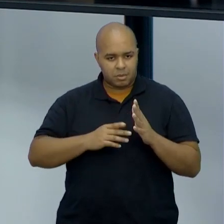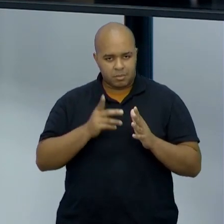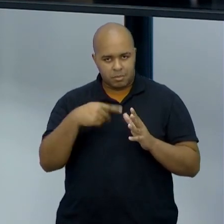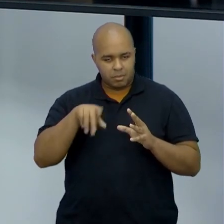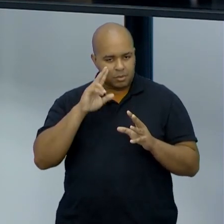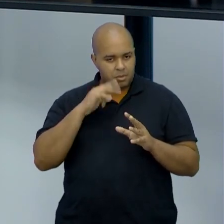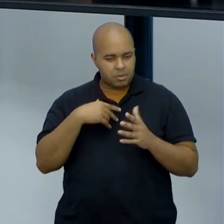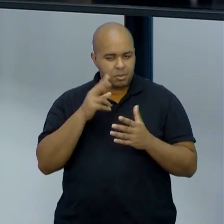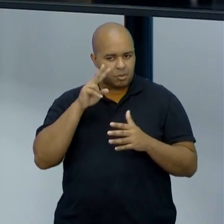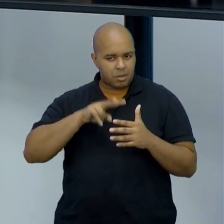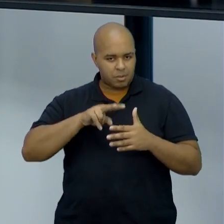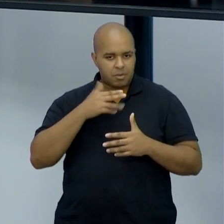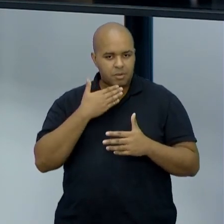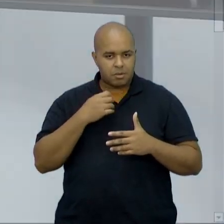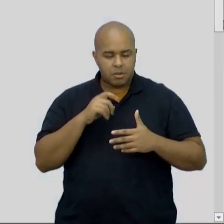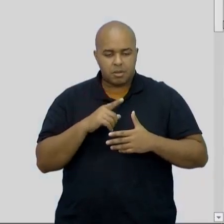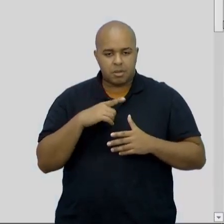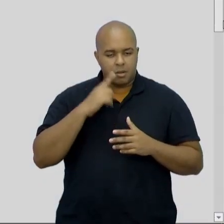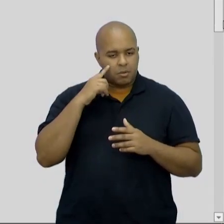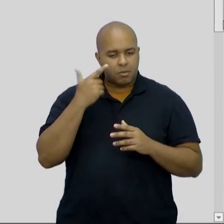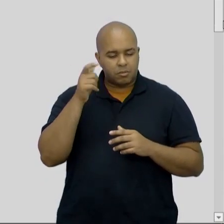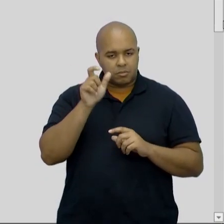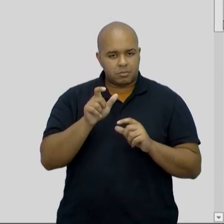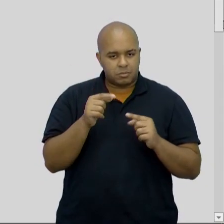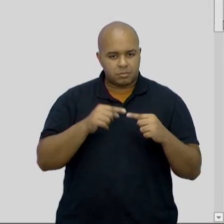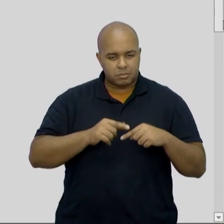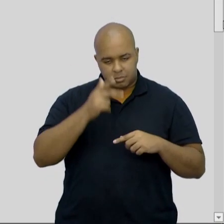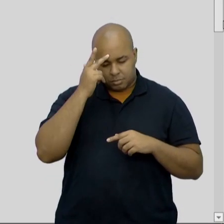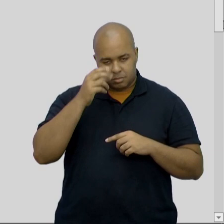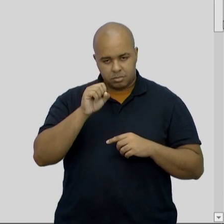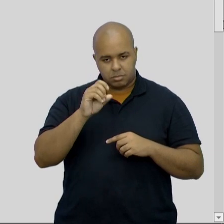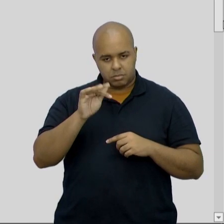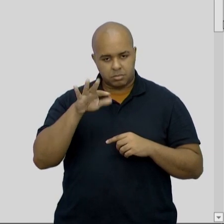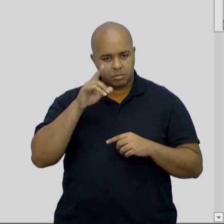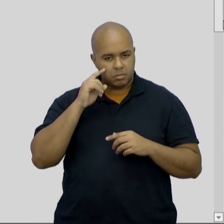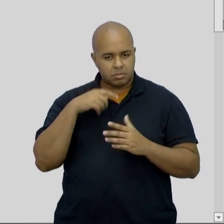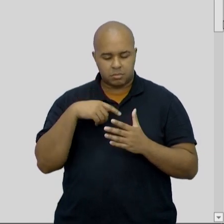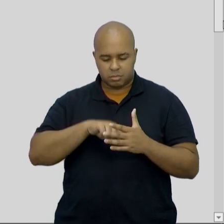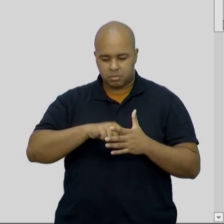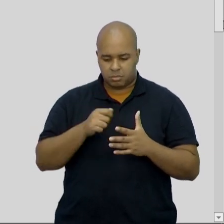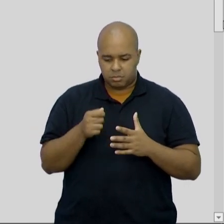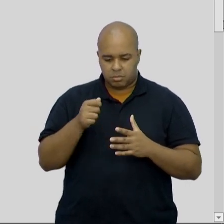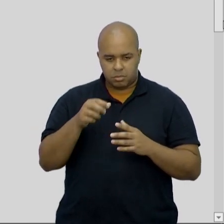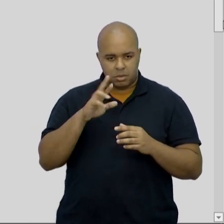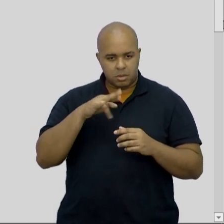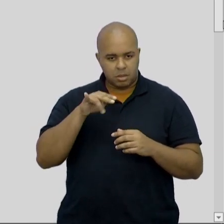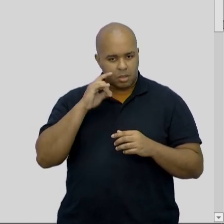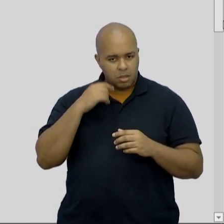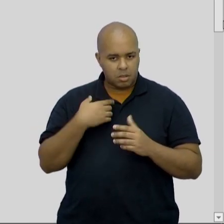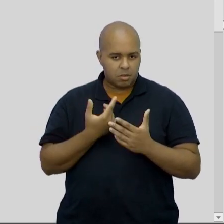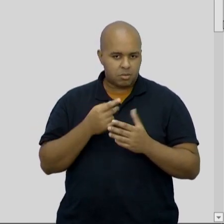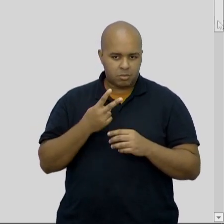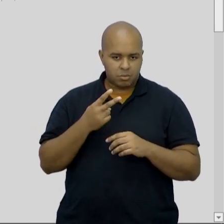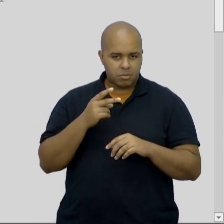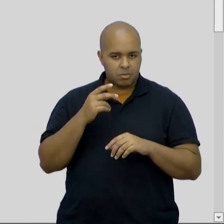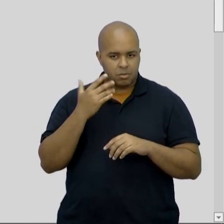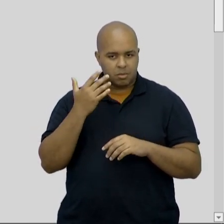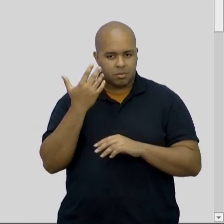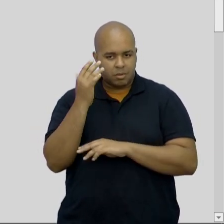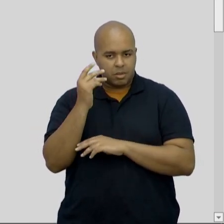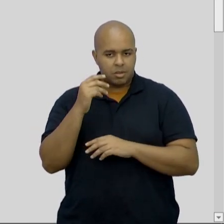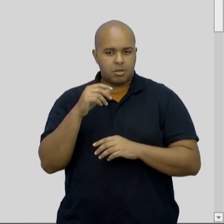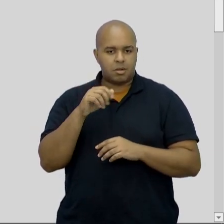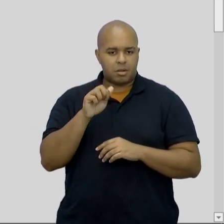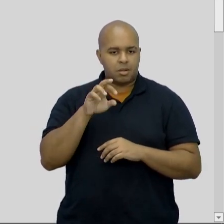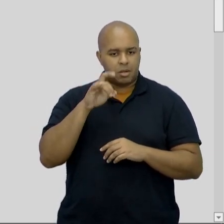para vocês darem uma olhada. Tem outro exemplo envolvendo a jogadora Sofia, que baixa uma carta de rio com madeira e 2 argilas. E aqui também vai